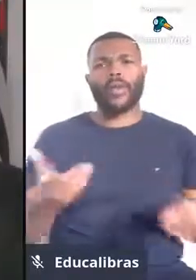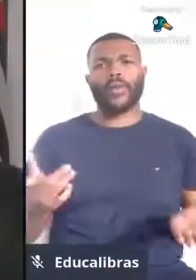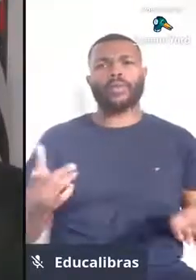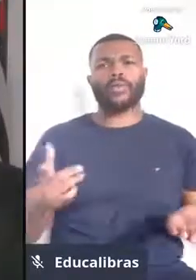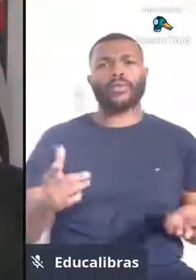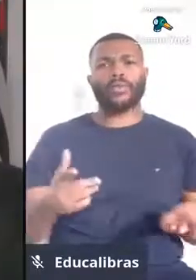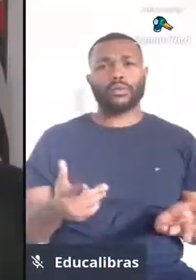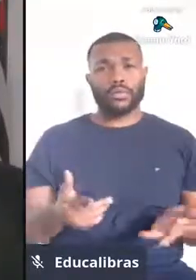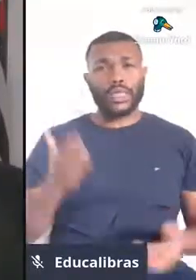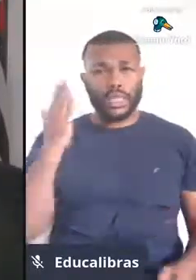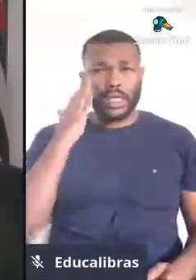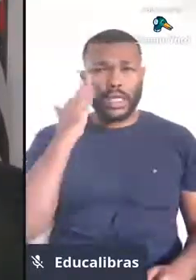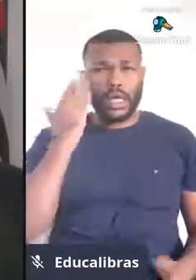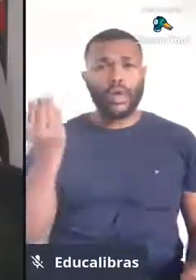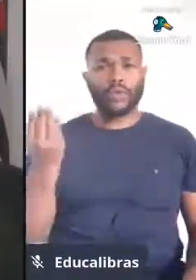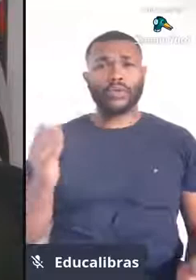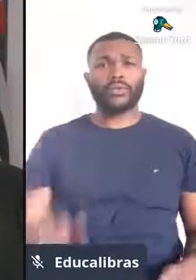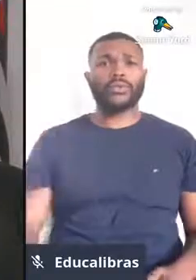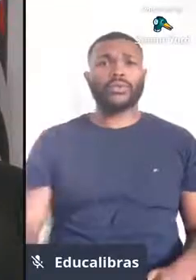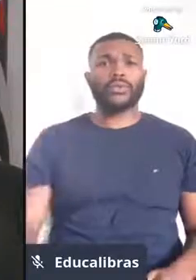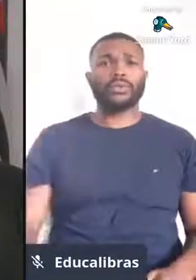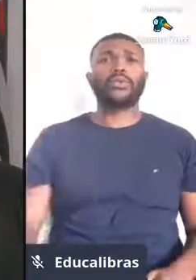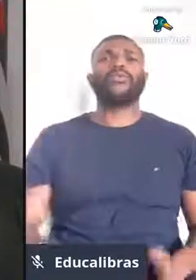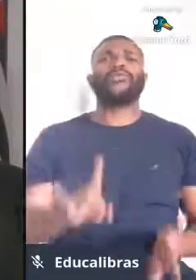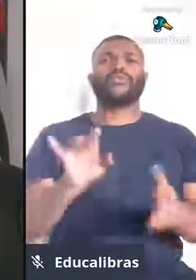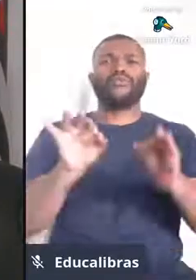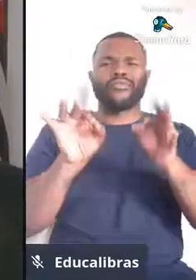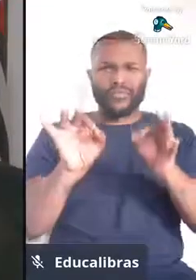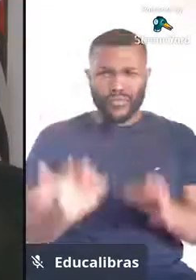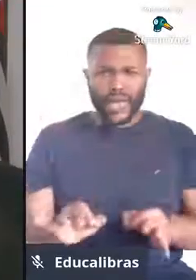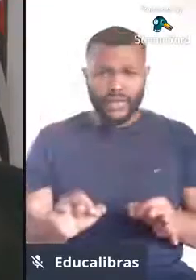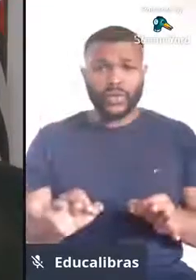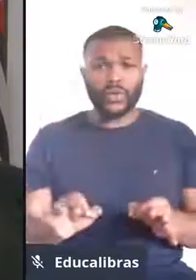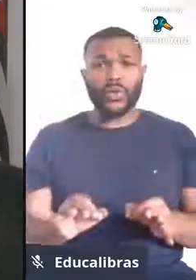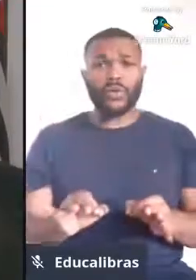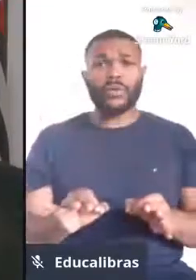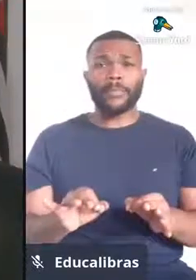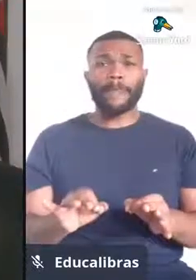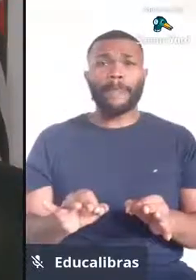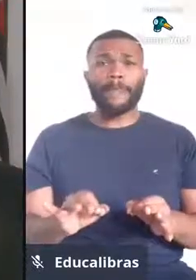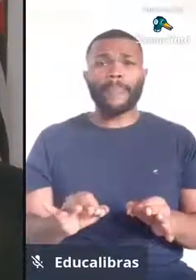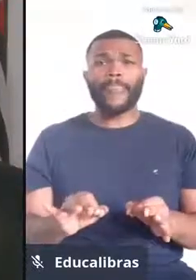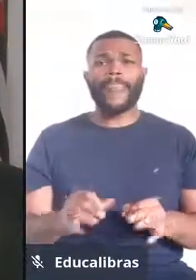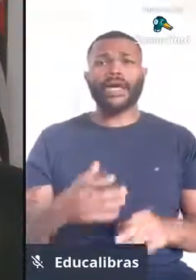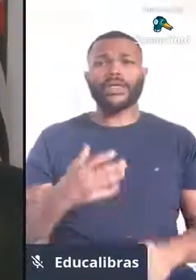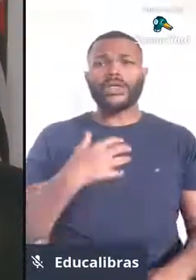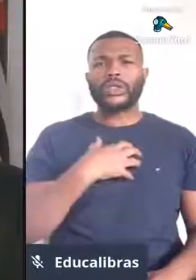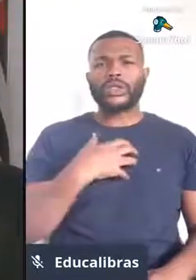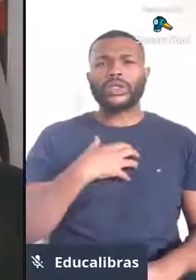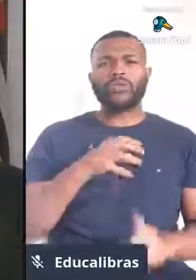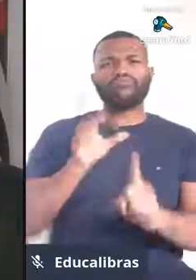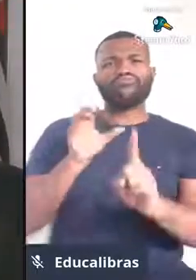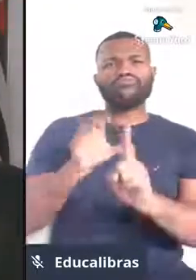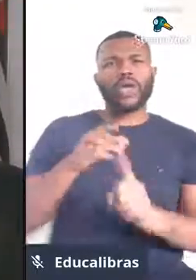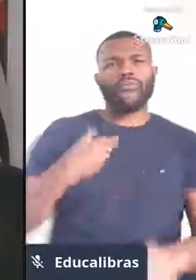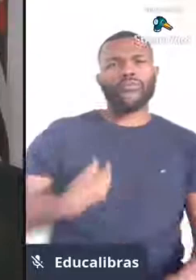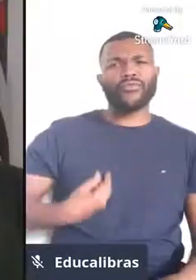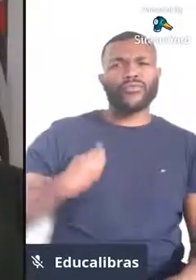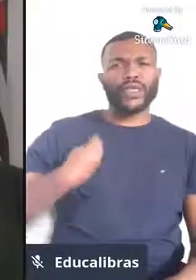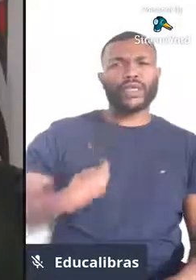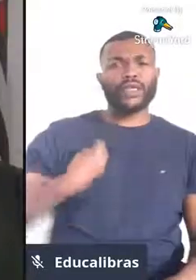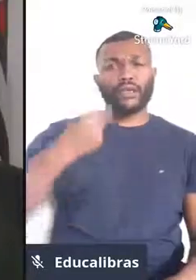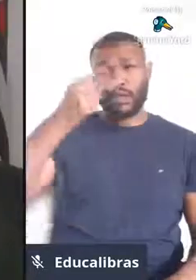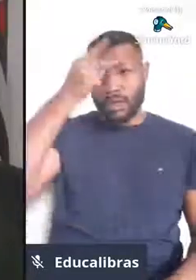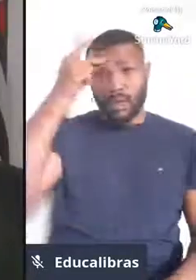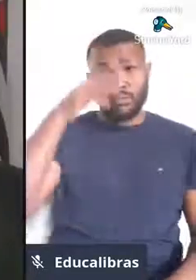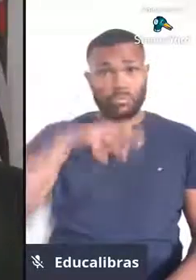né? Bom, mas de fato, putz, é muito impactante na vida das pessoas. Né? Essa quarentena é